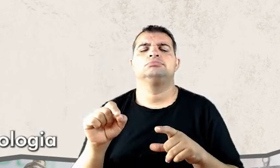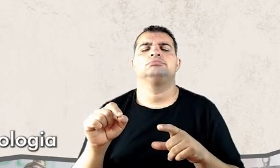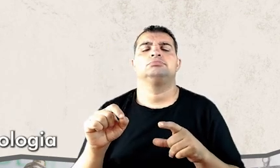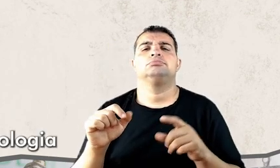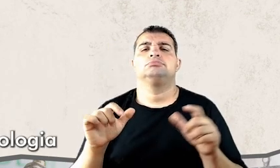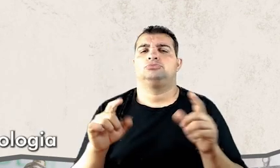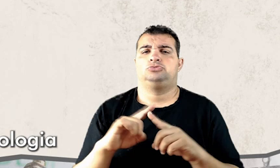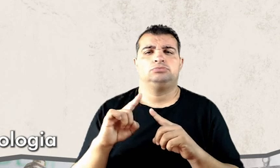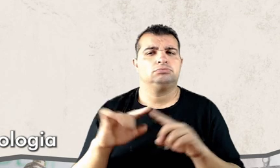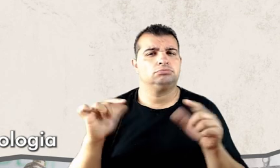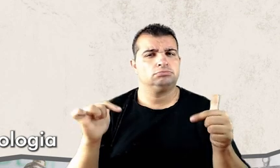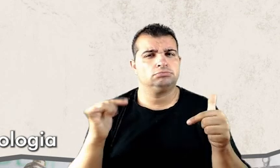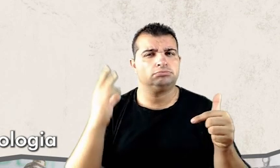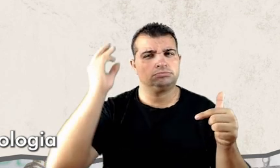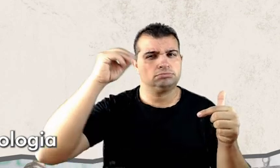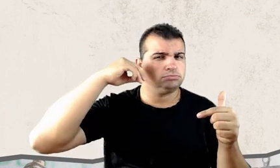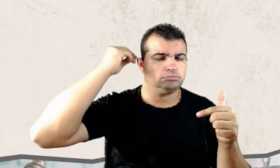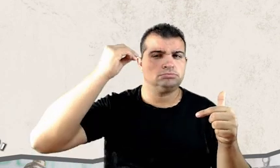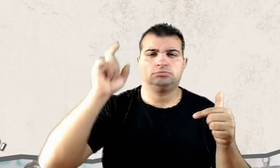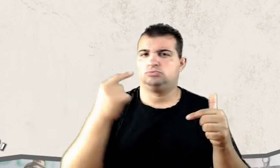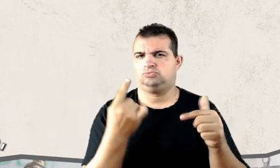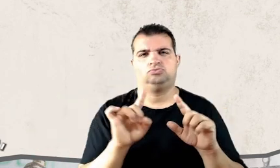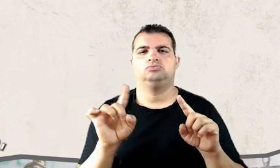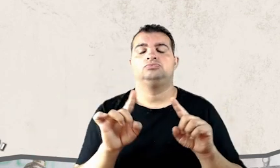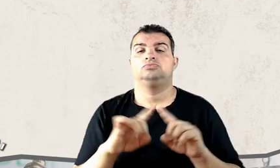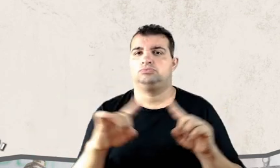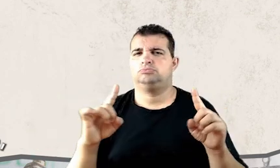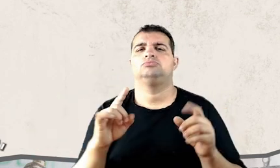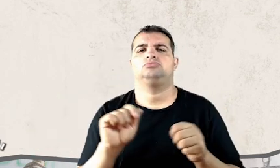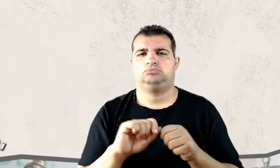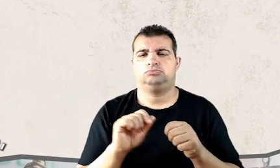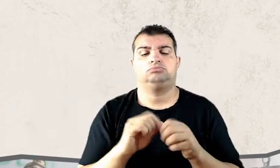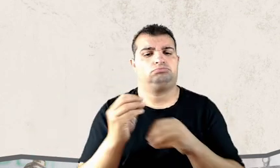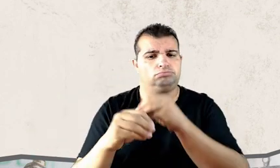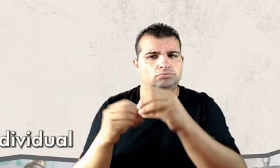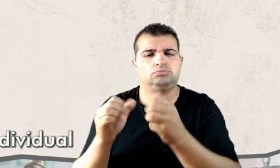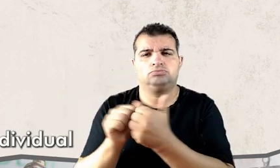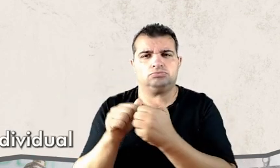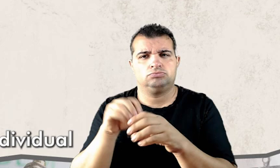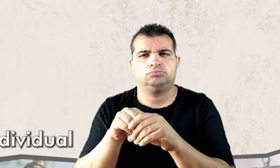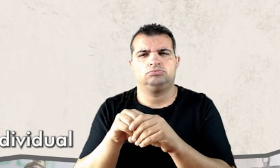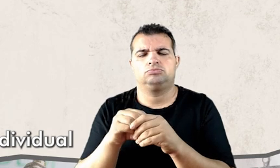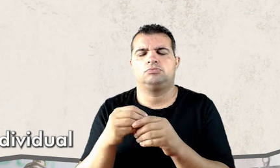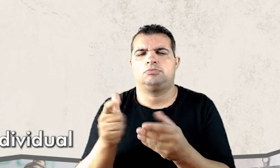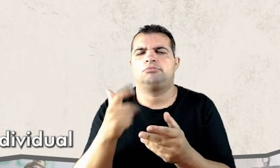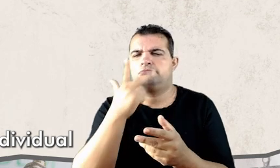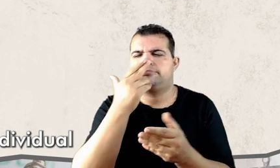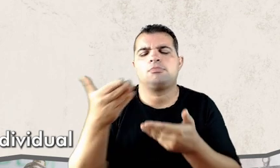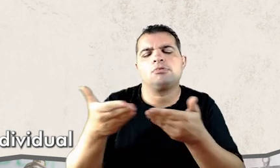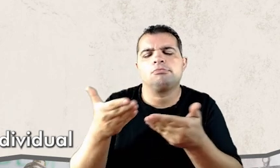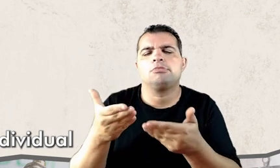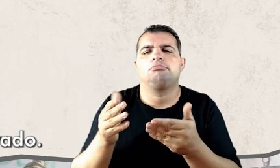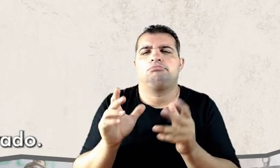um modelo de trabalho da psicologia, não é o único, mas ele vai ser hegemônico, né, que é o modelo do